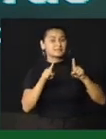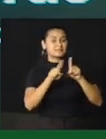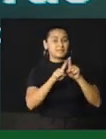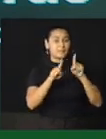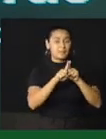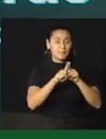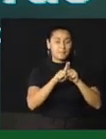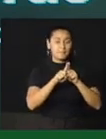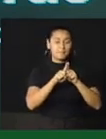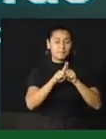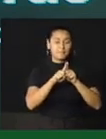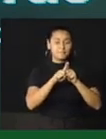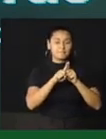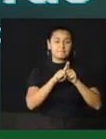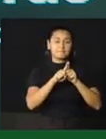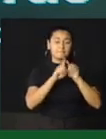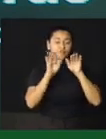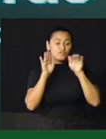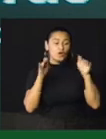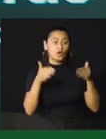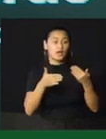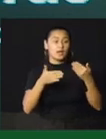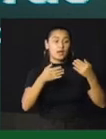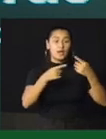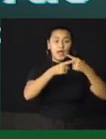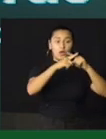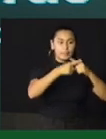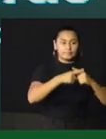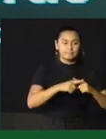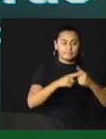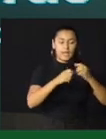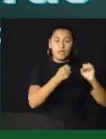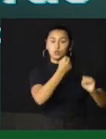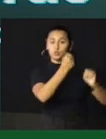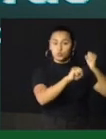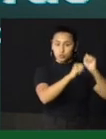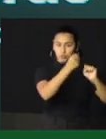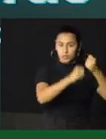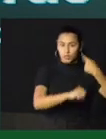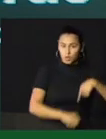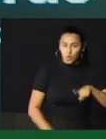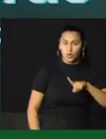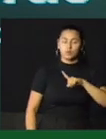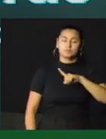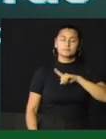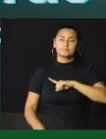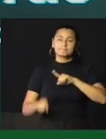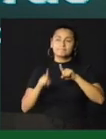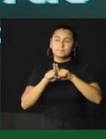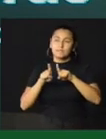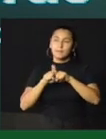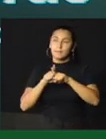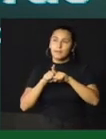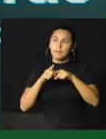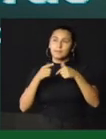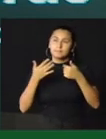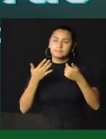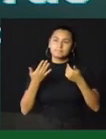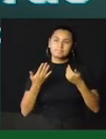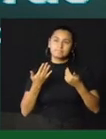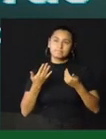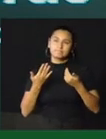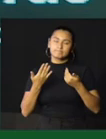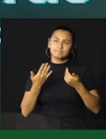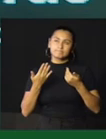fator que inviabilize a comp da nossa indústria da nossa ah da da